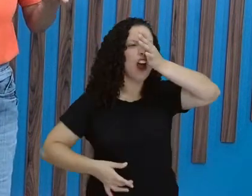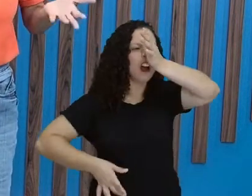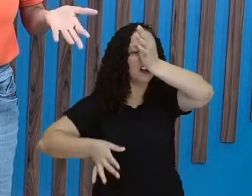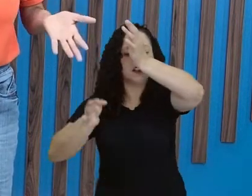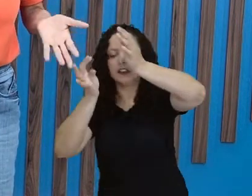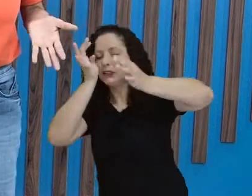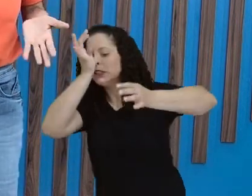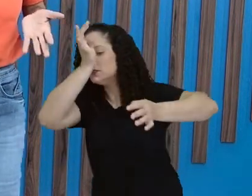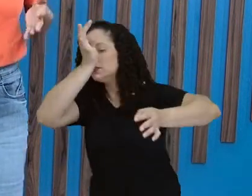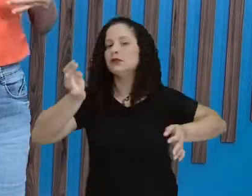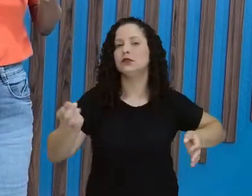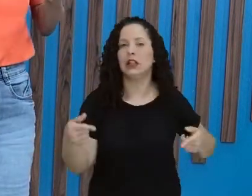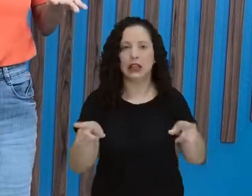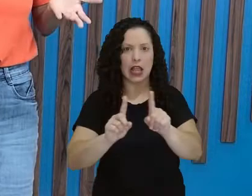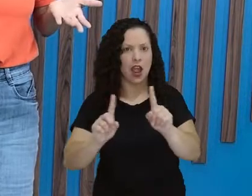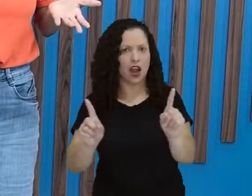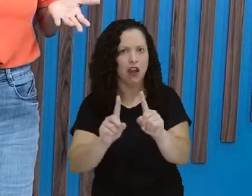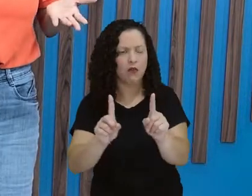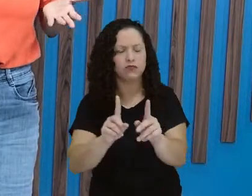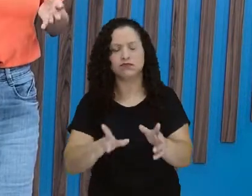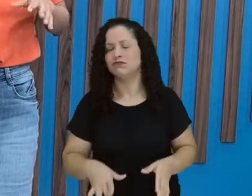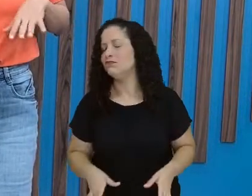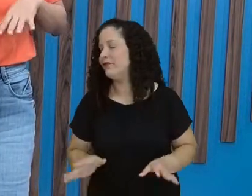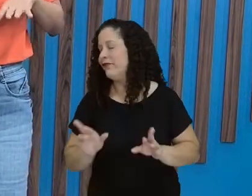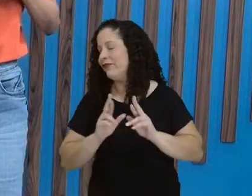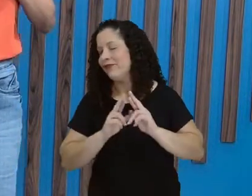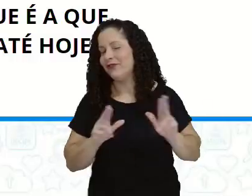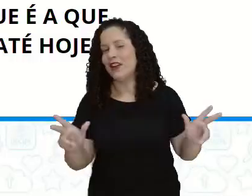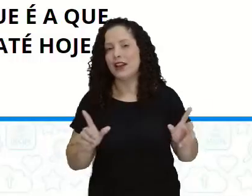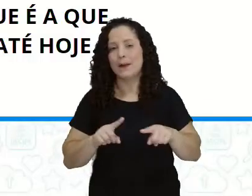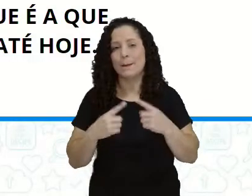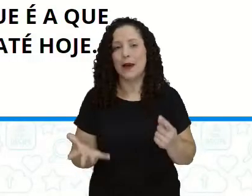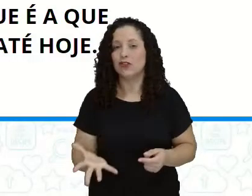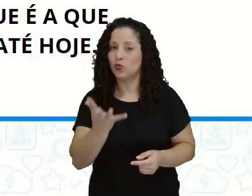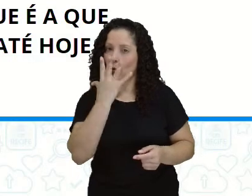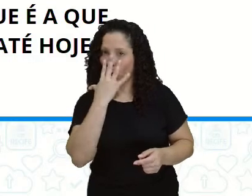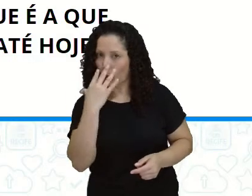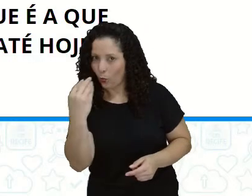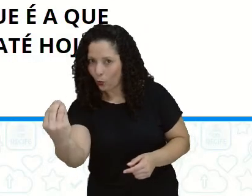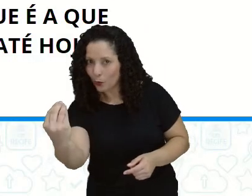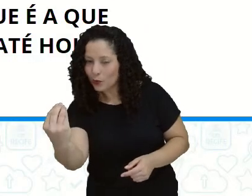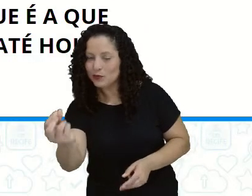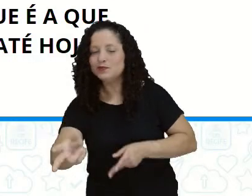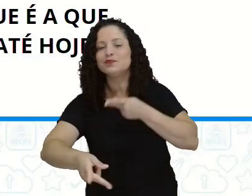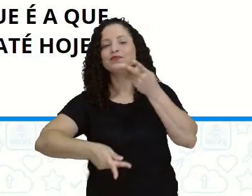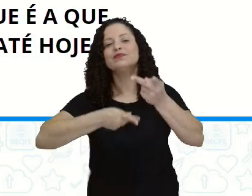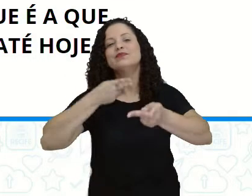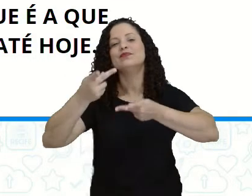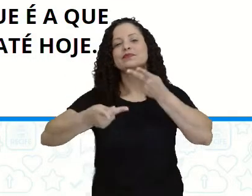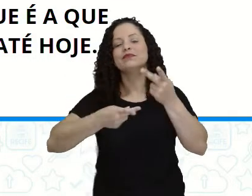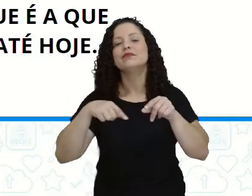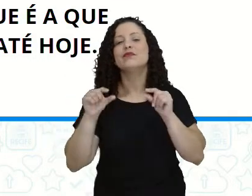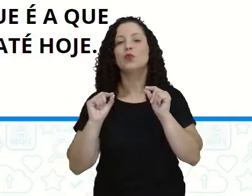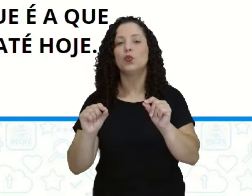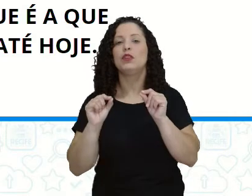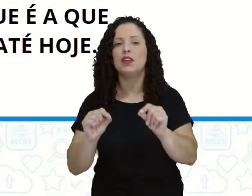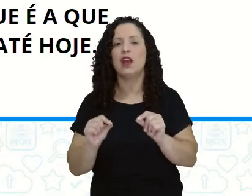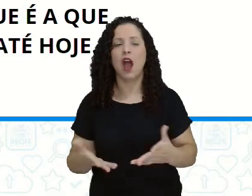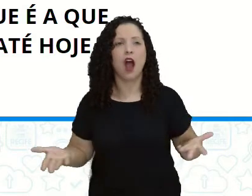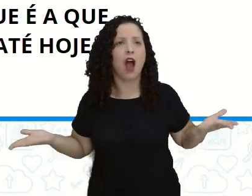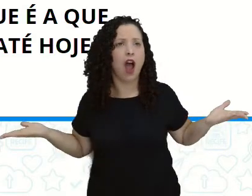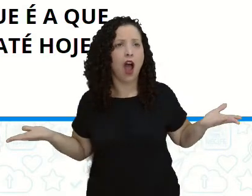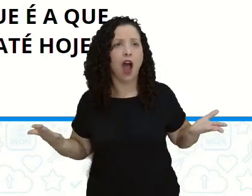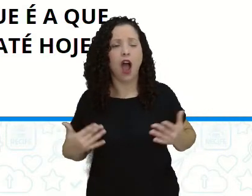não estragar e tudo mais. E ele diz uma coisa, tá? Ele diz que ele foi vítima de